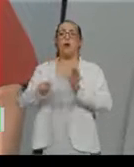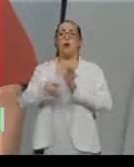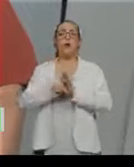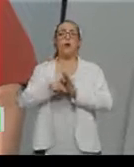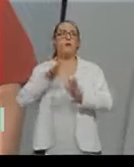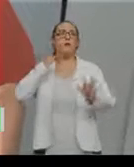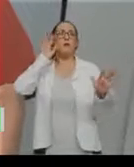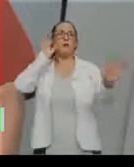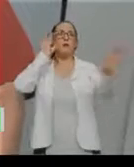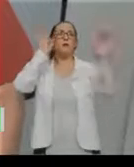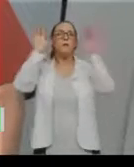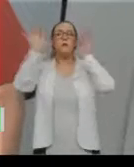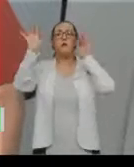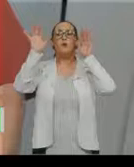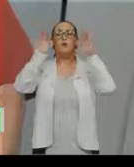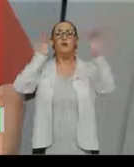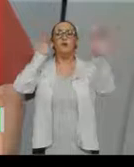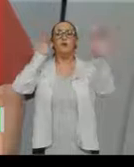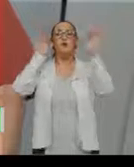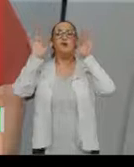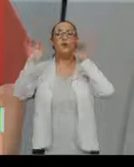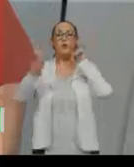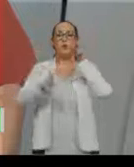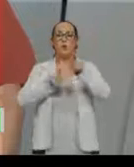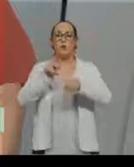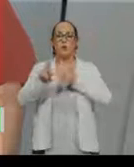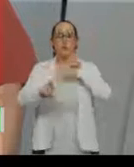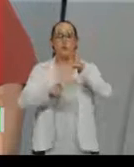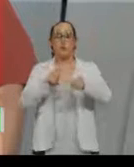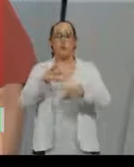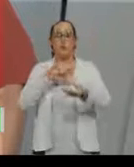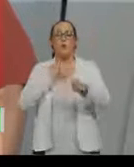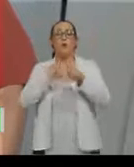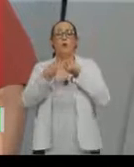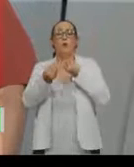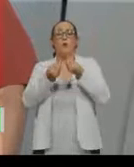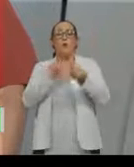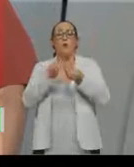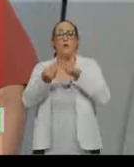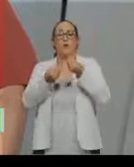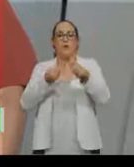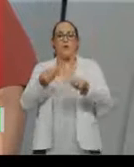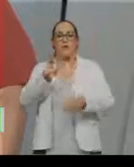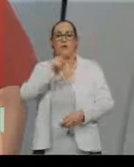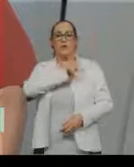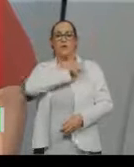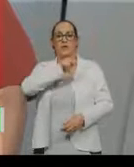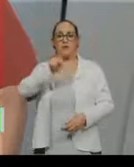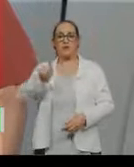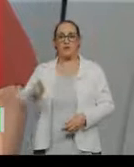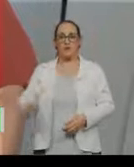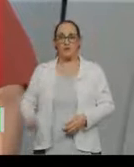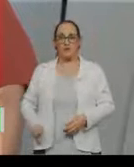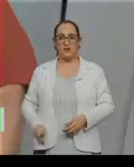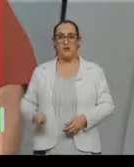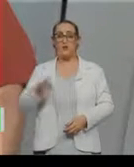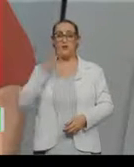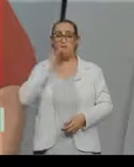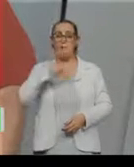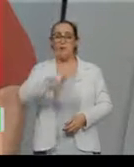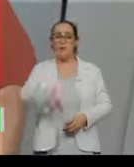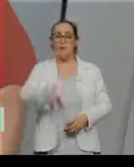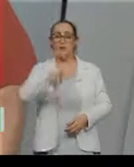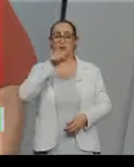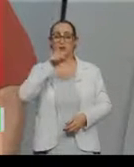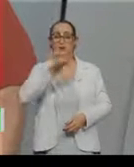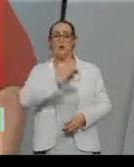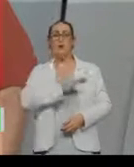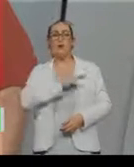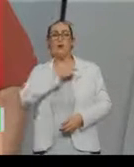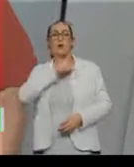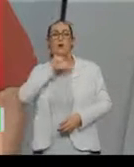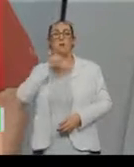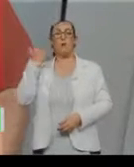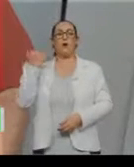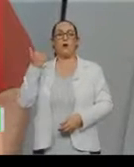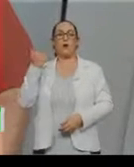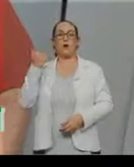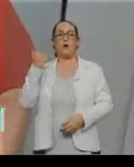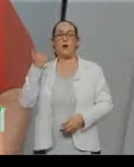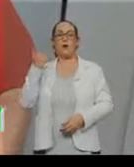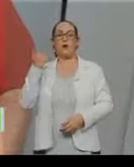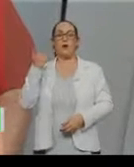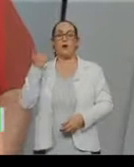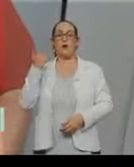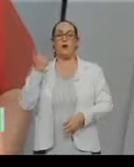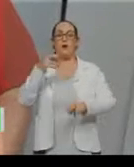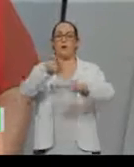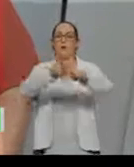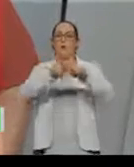como aquele presidente que preferiu morrer em nome do Brasil, como ele fala, saio da vida pública para